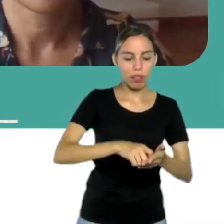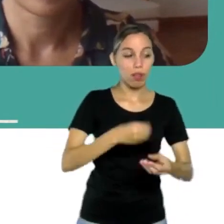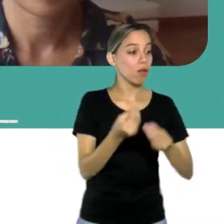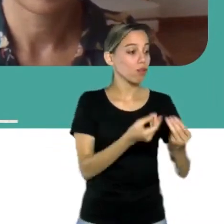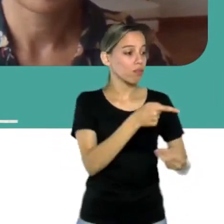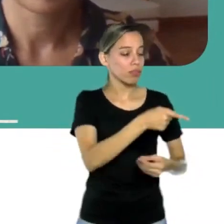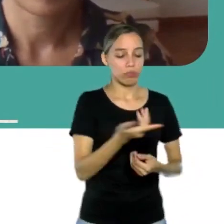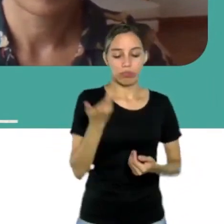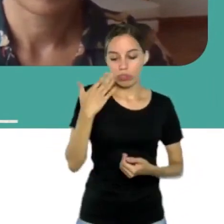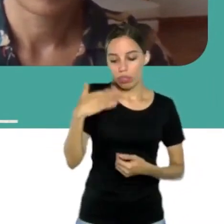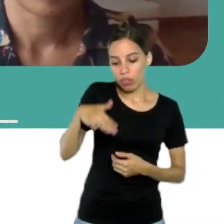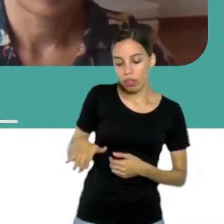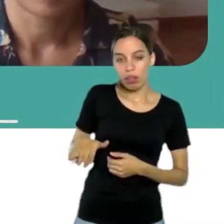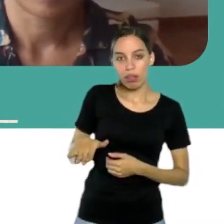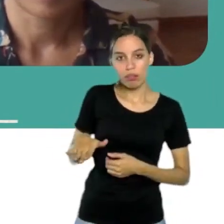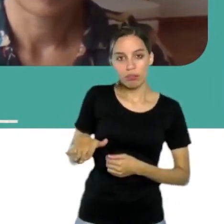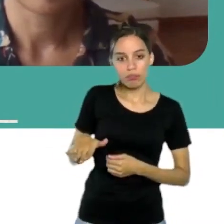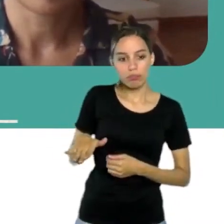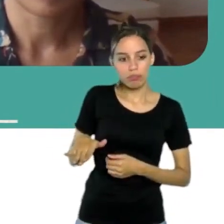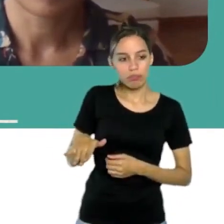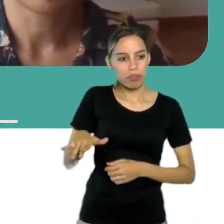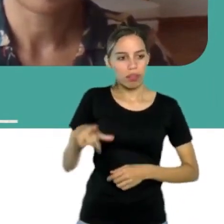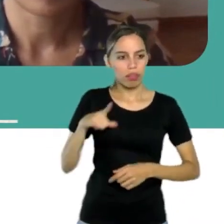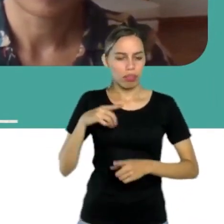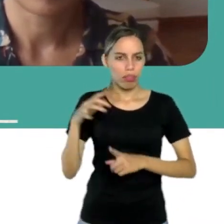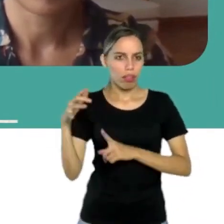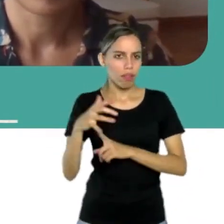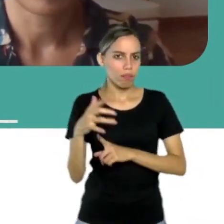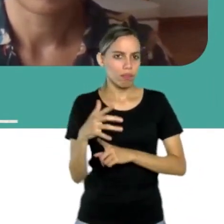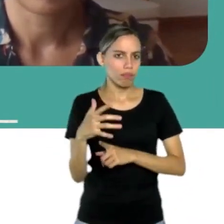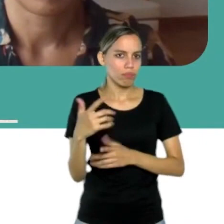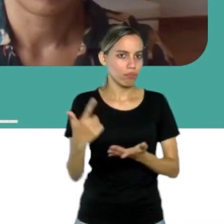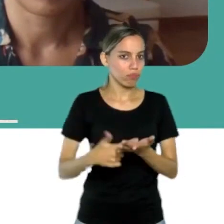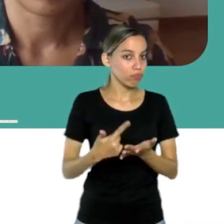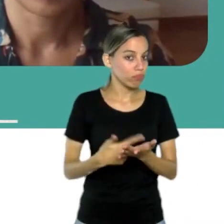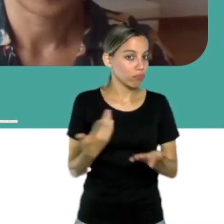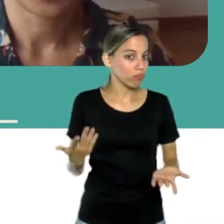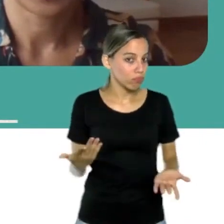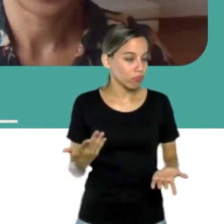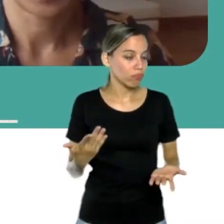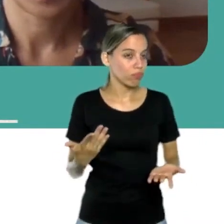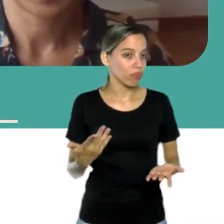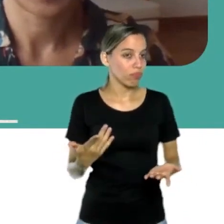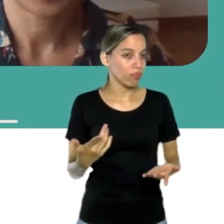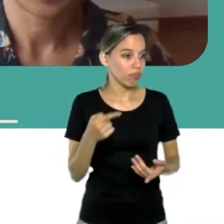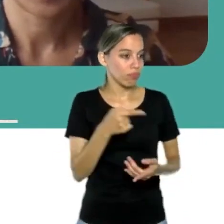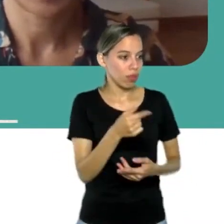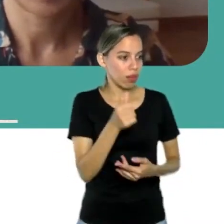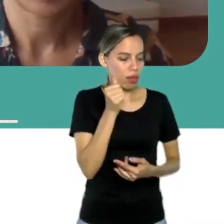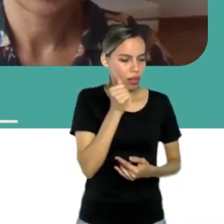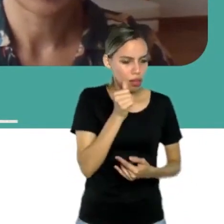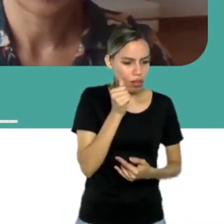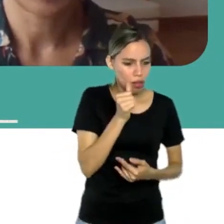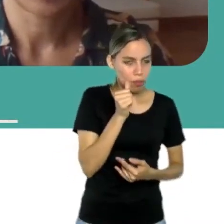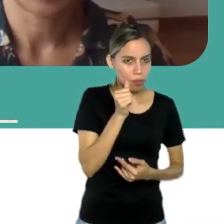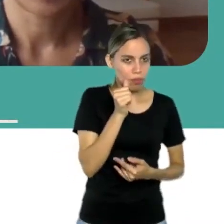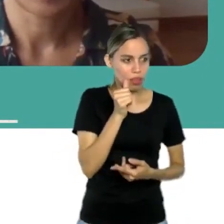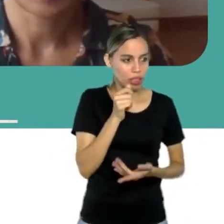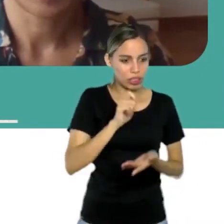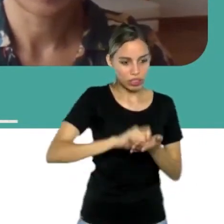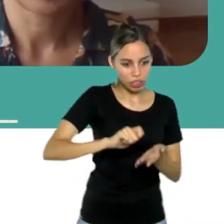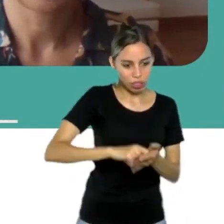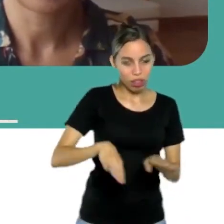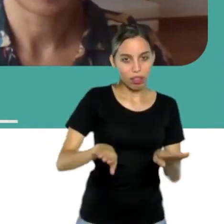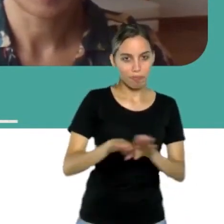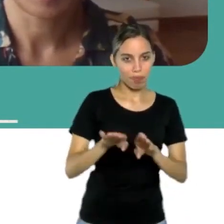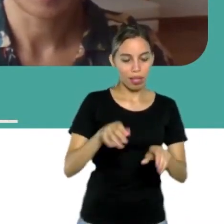assim, você cresceu em meio aos livros, essa menina que é hoje escritora, é também